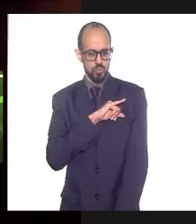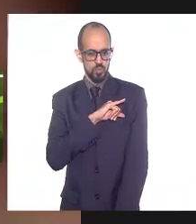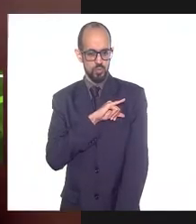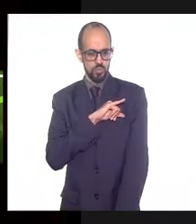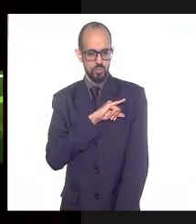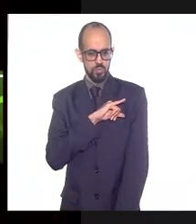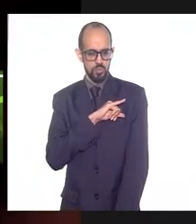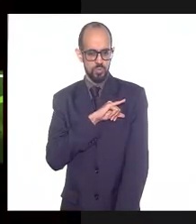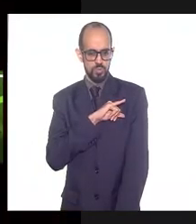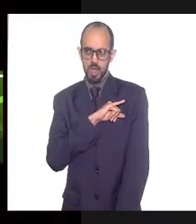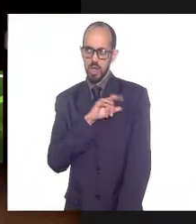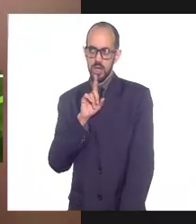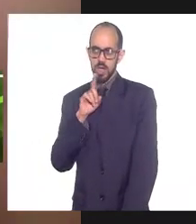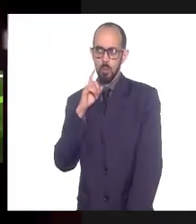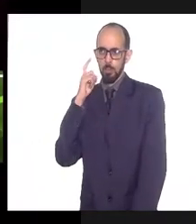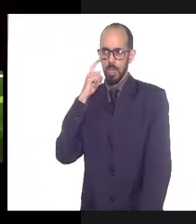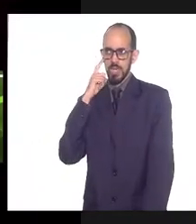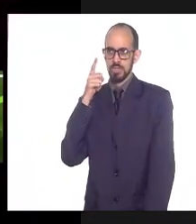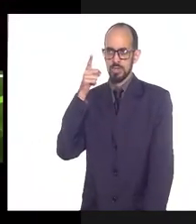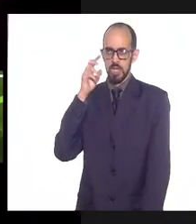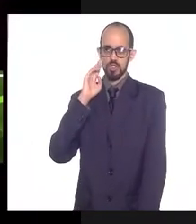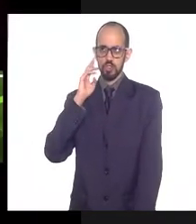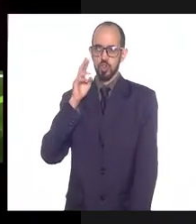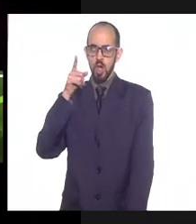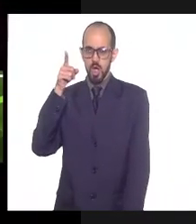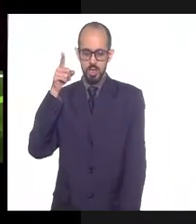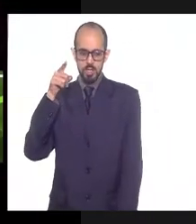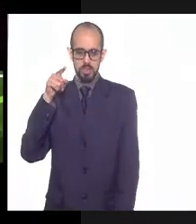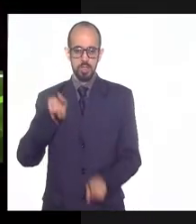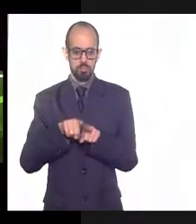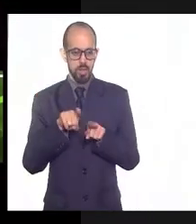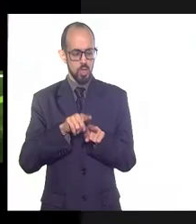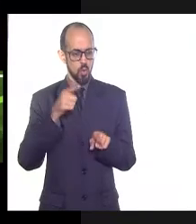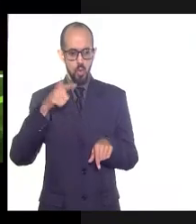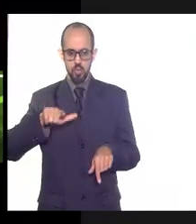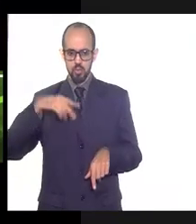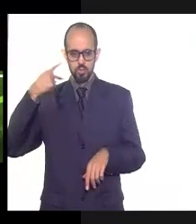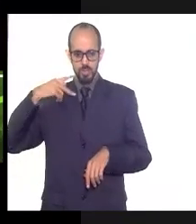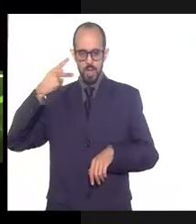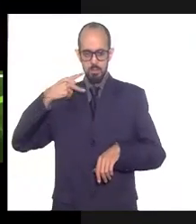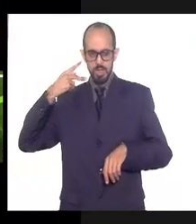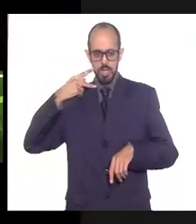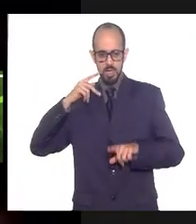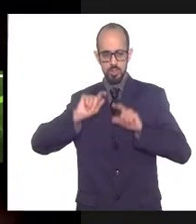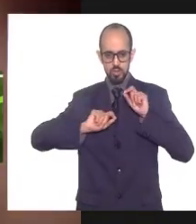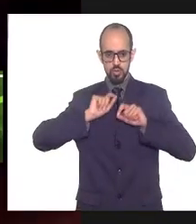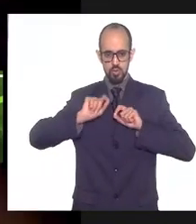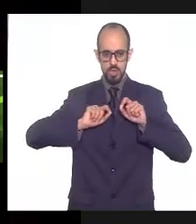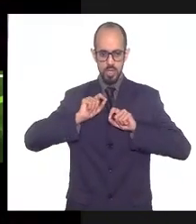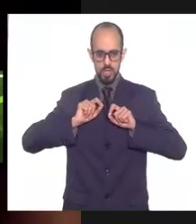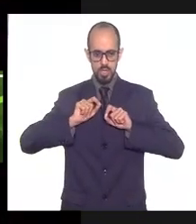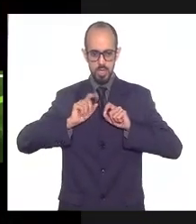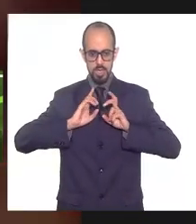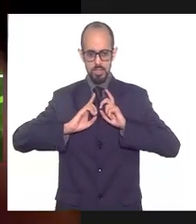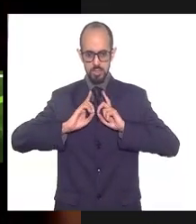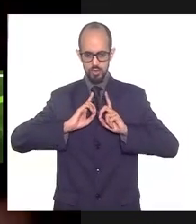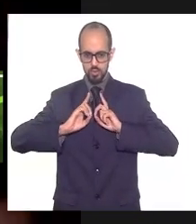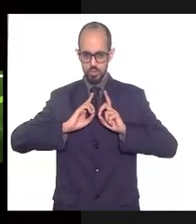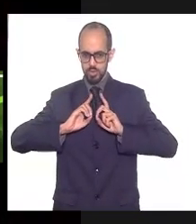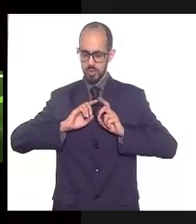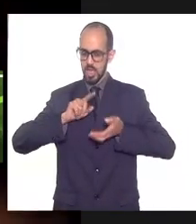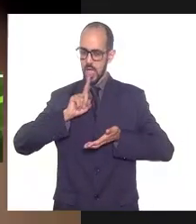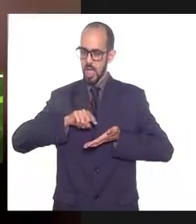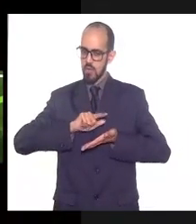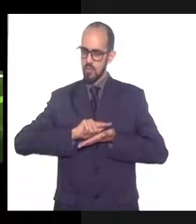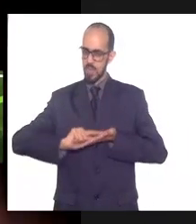Não imagine a senhora e os outros parlamentares aqui que essas discussões são vazias